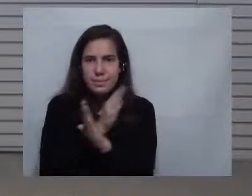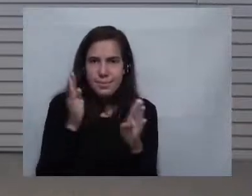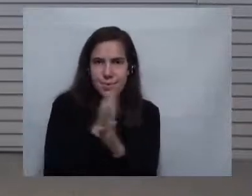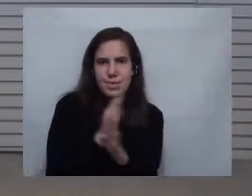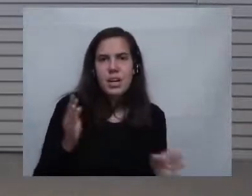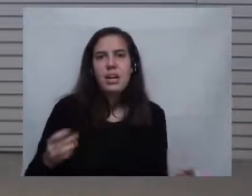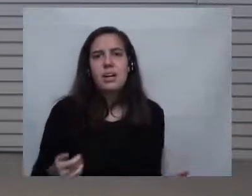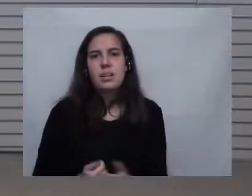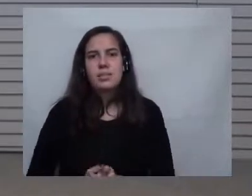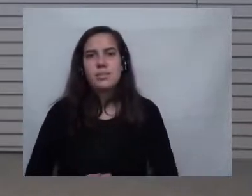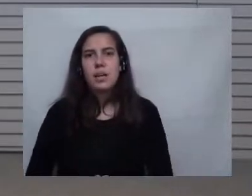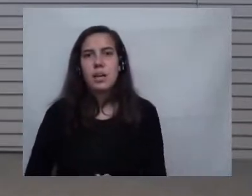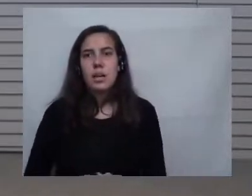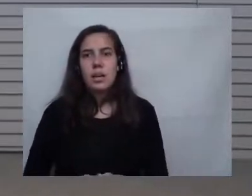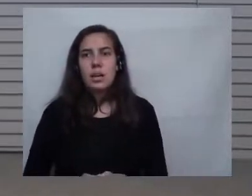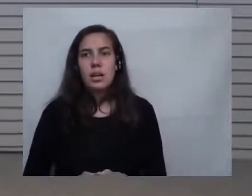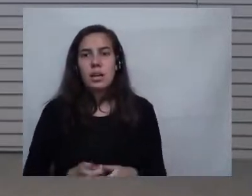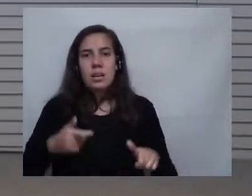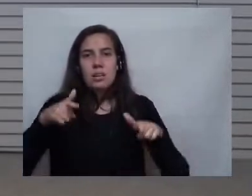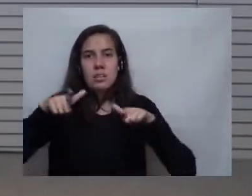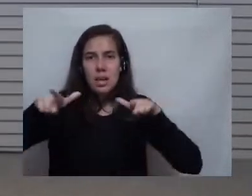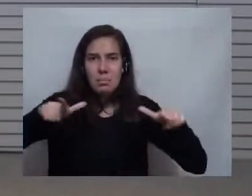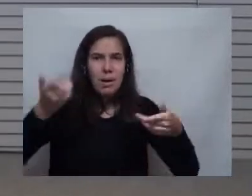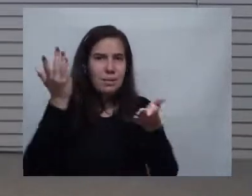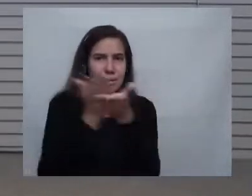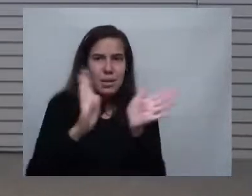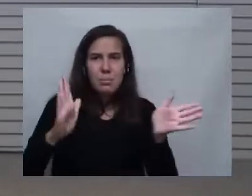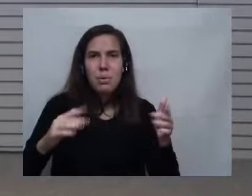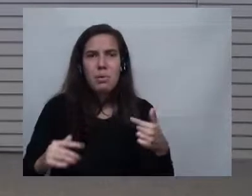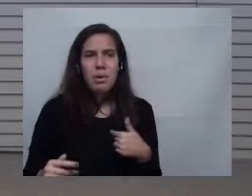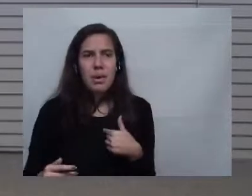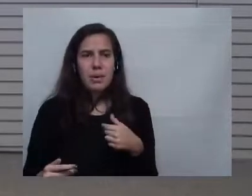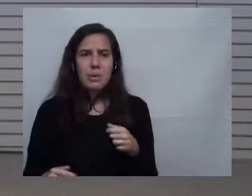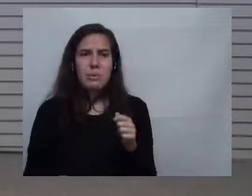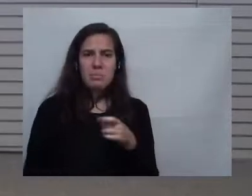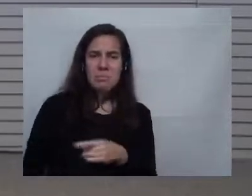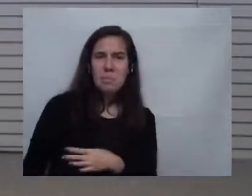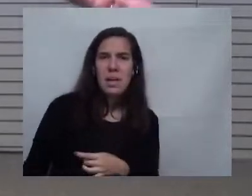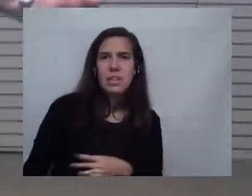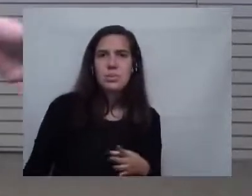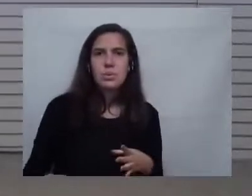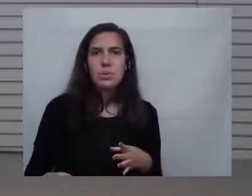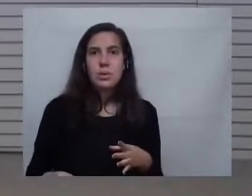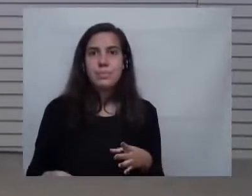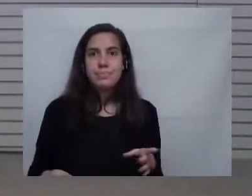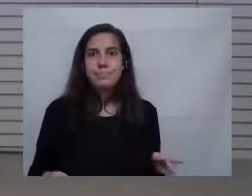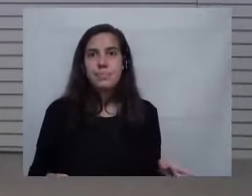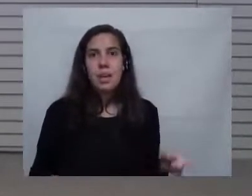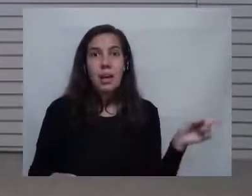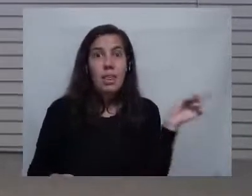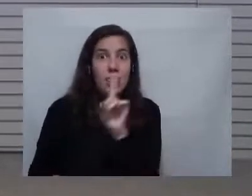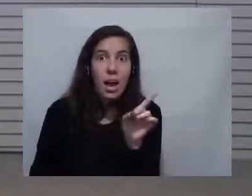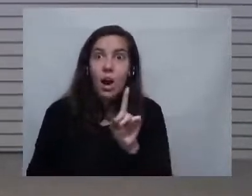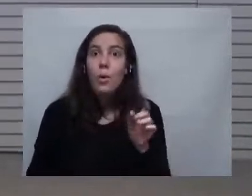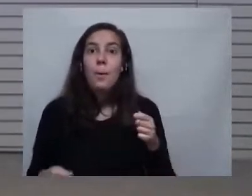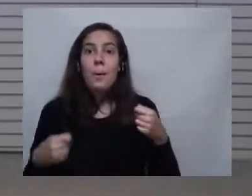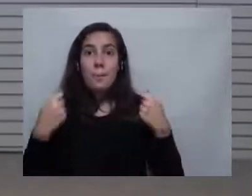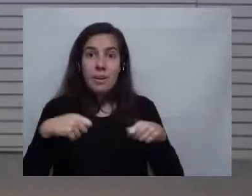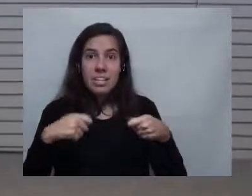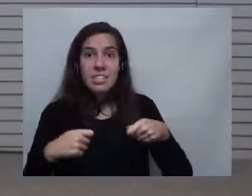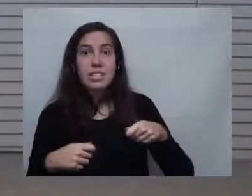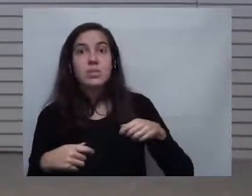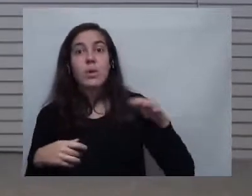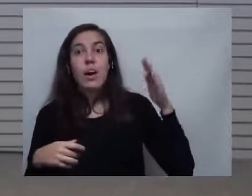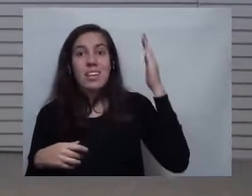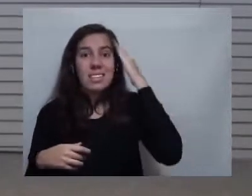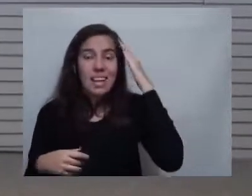se perdeu o emprego não vou viver e os milagres o senhor não vai te abrir uma porta o senhor não vai